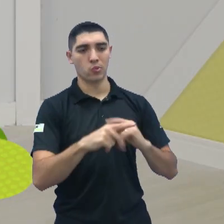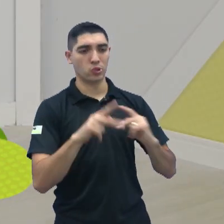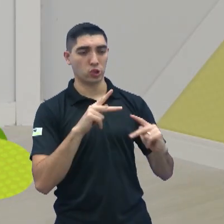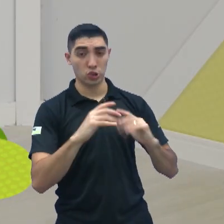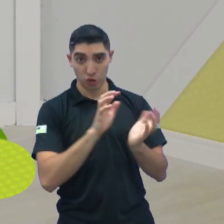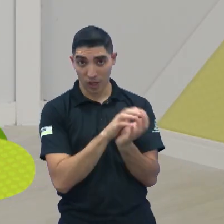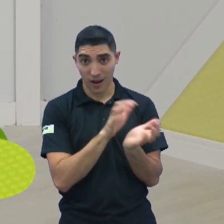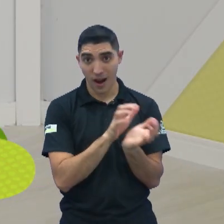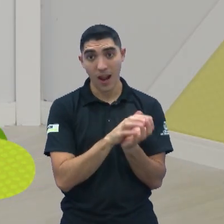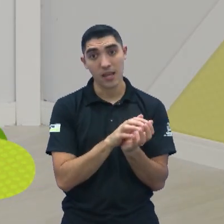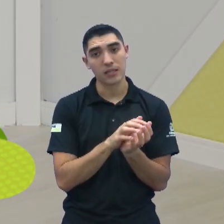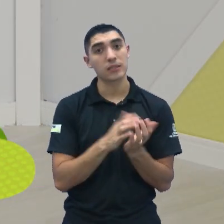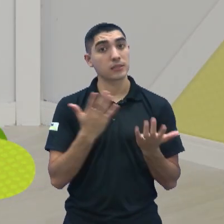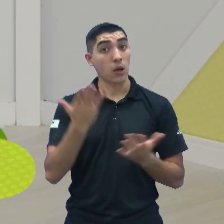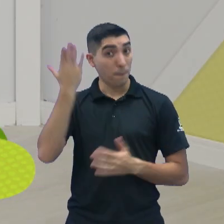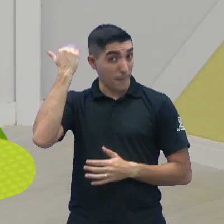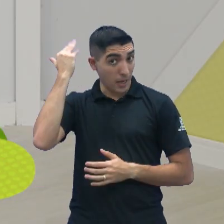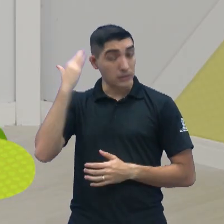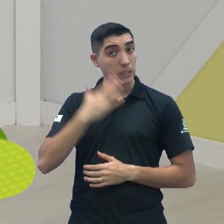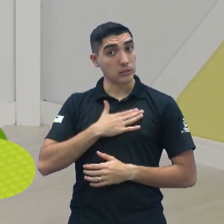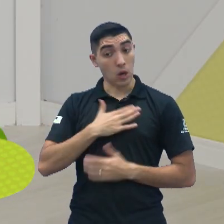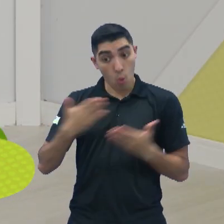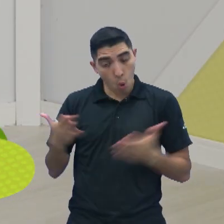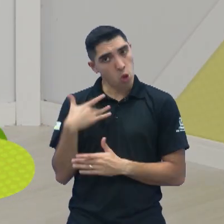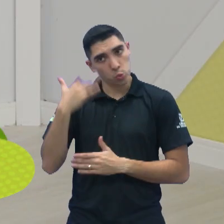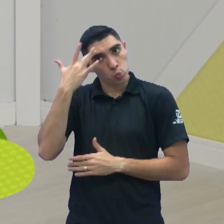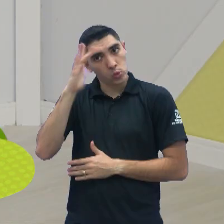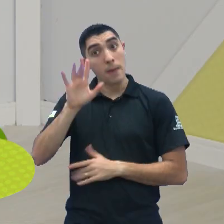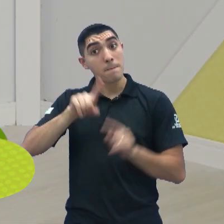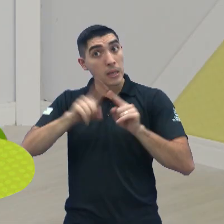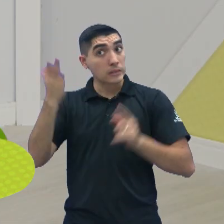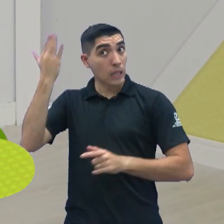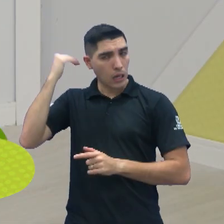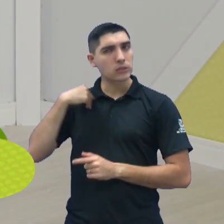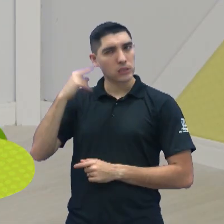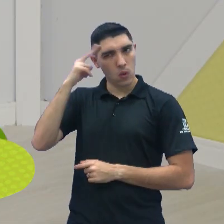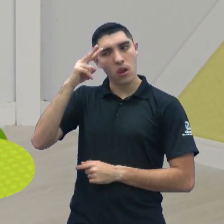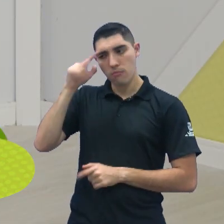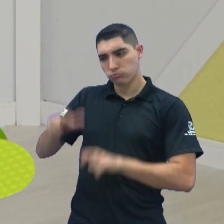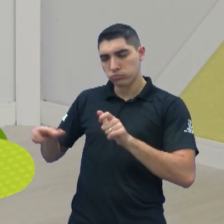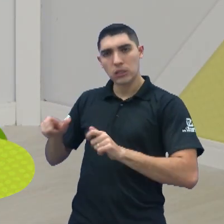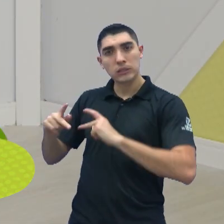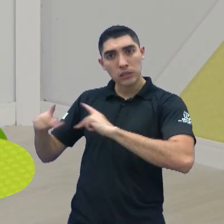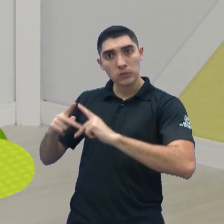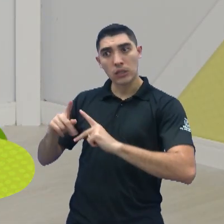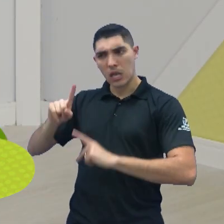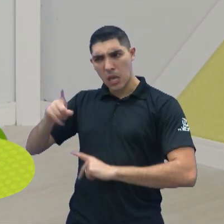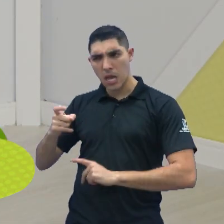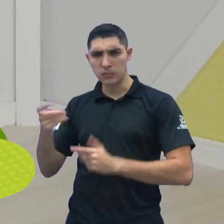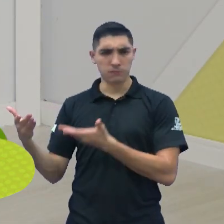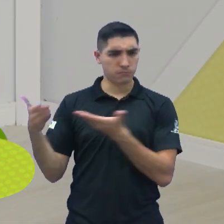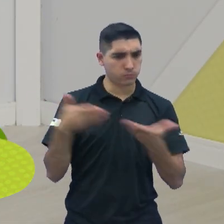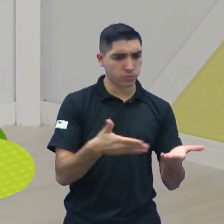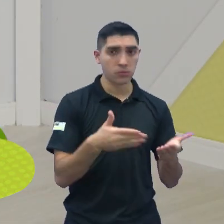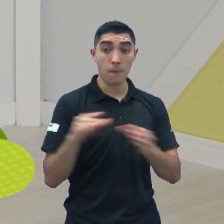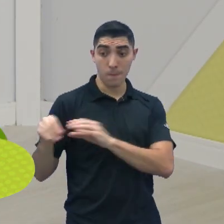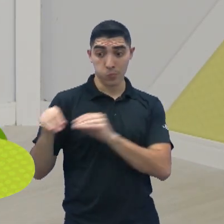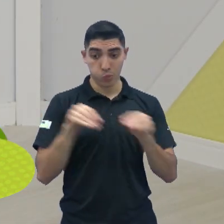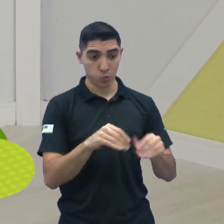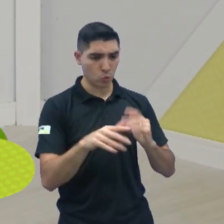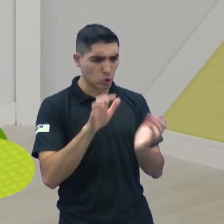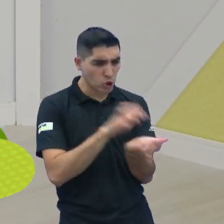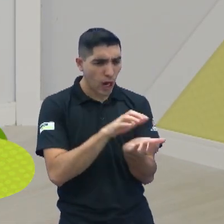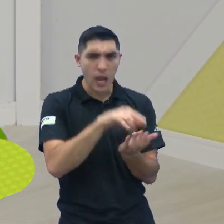mas um tempo atrás tinha muito jogador de São José que foi para o Jacareí. Eles foram, né, treinando afinco todo dia